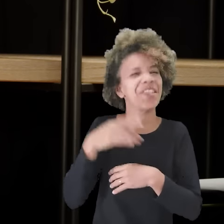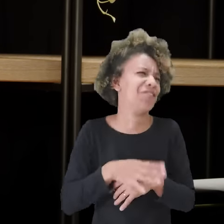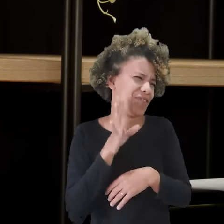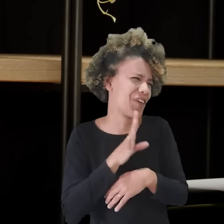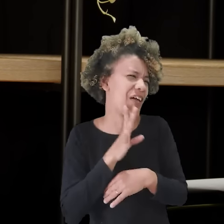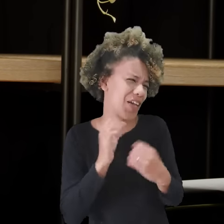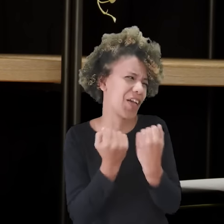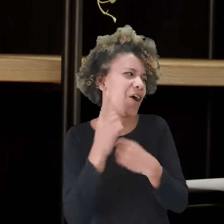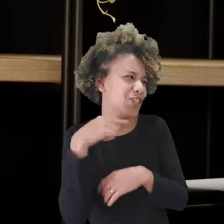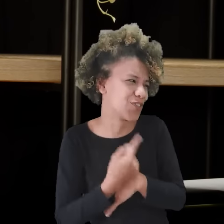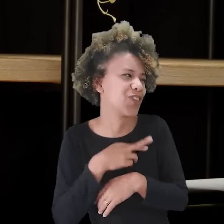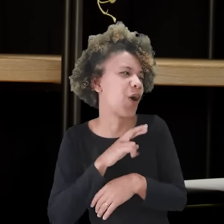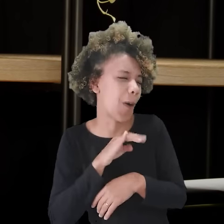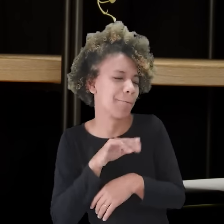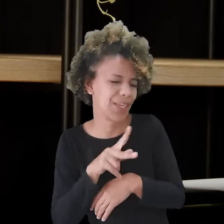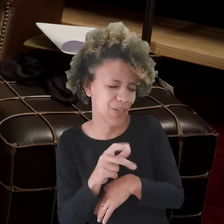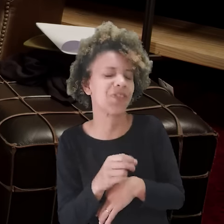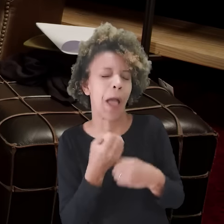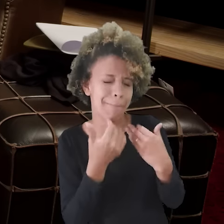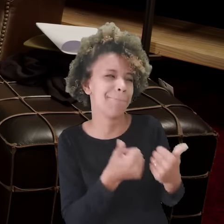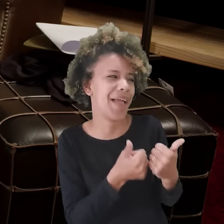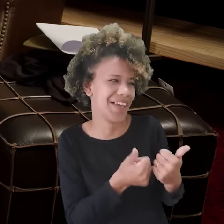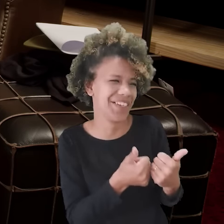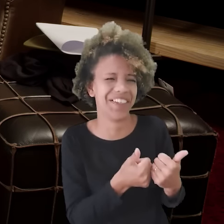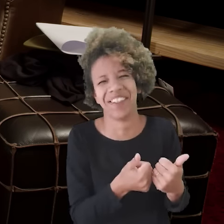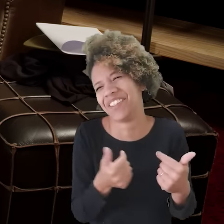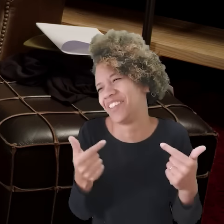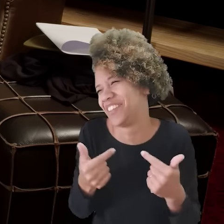defesa você como advogado do Robinho iria bem mas